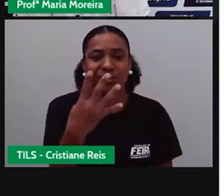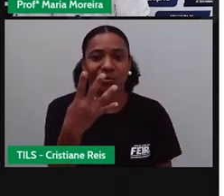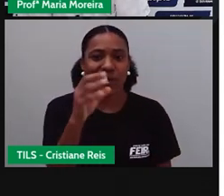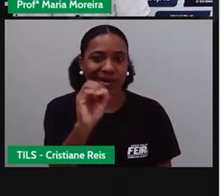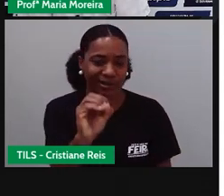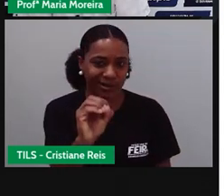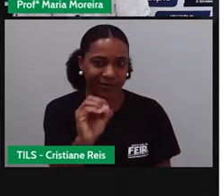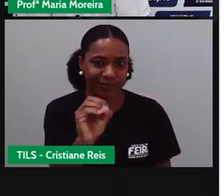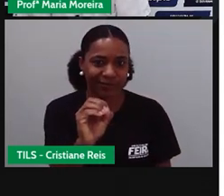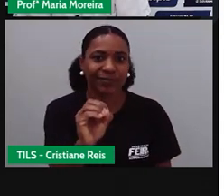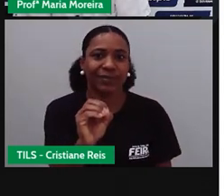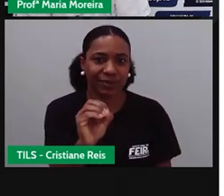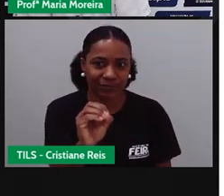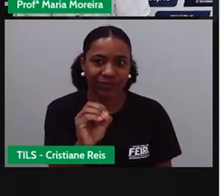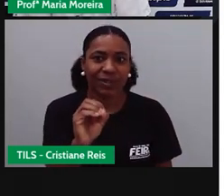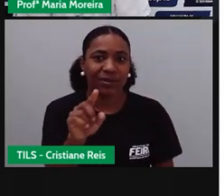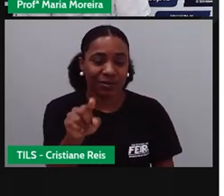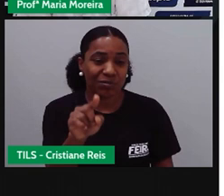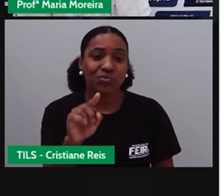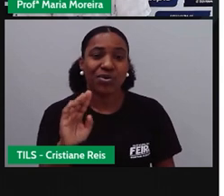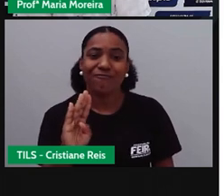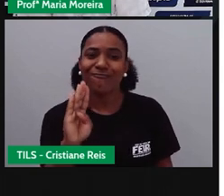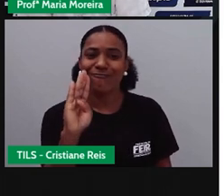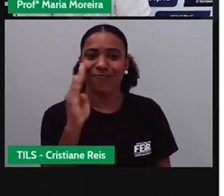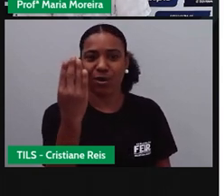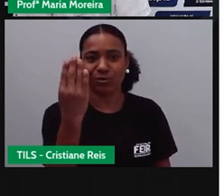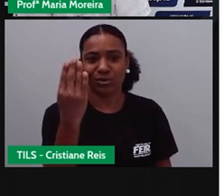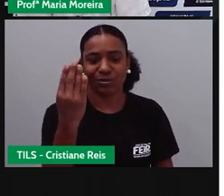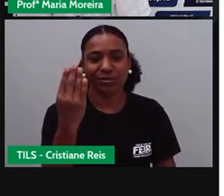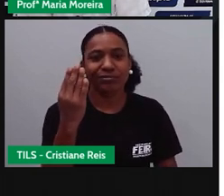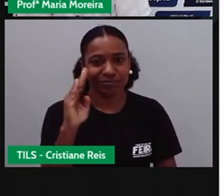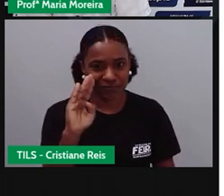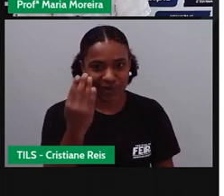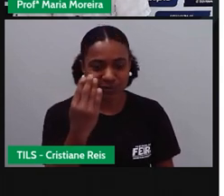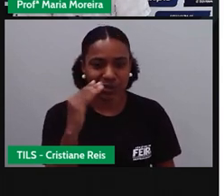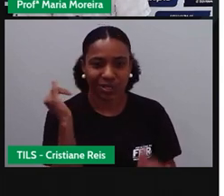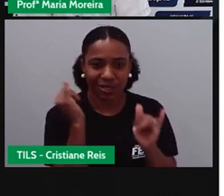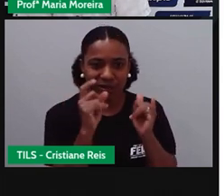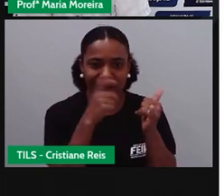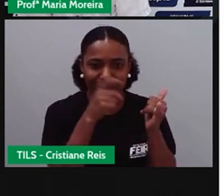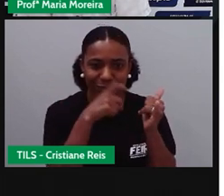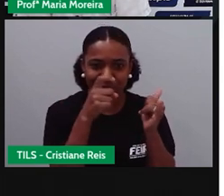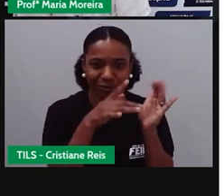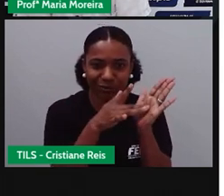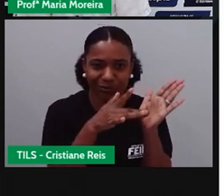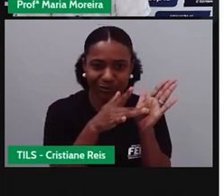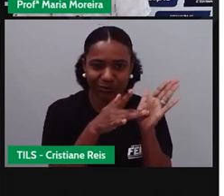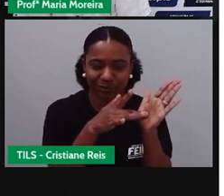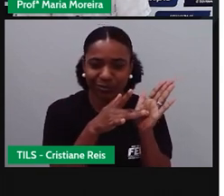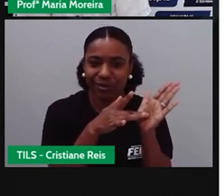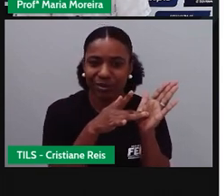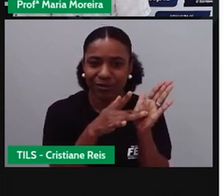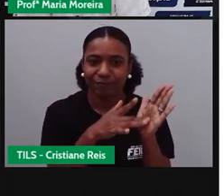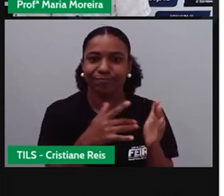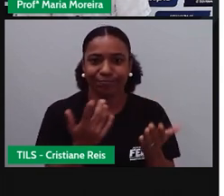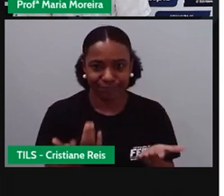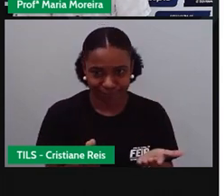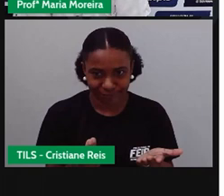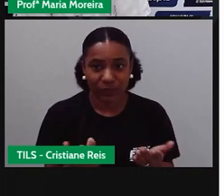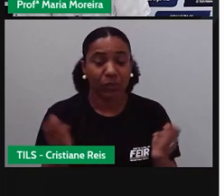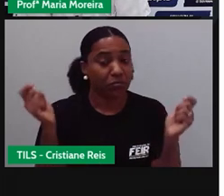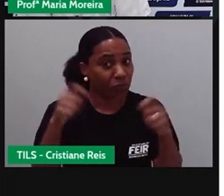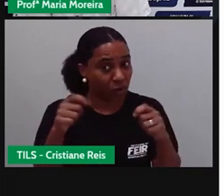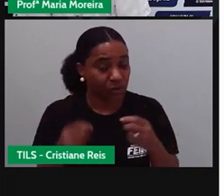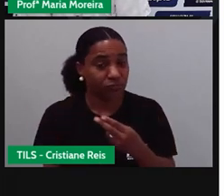falsa comunicação de crime ou de contravenção, cuja pena é detenção de